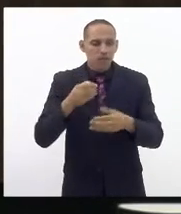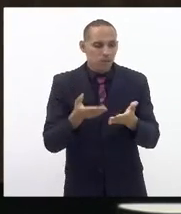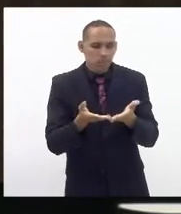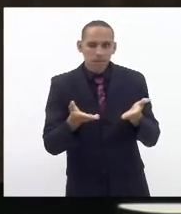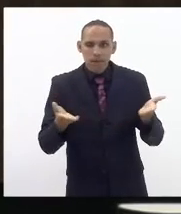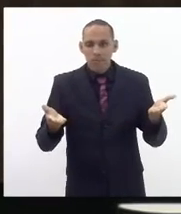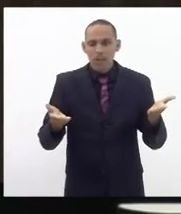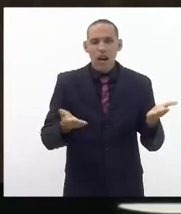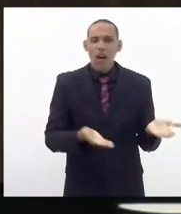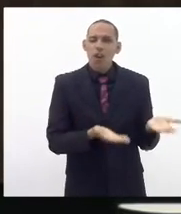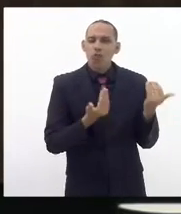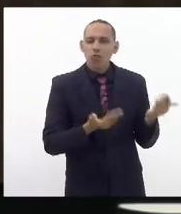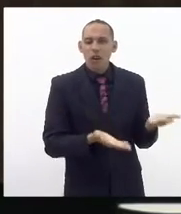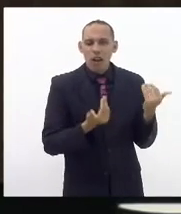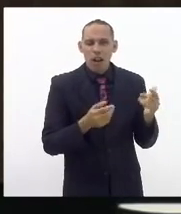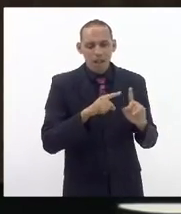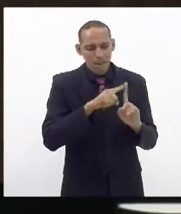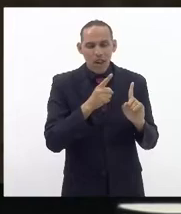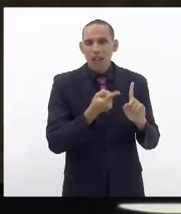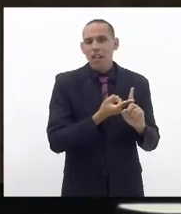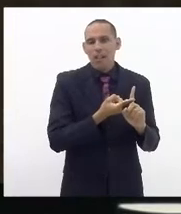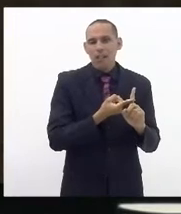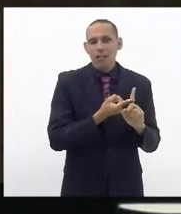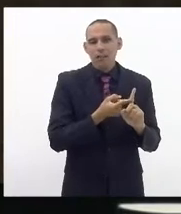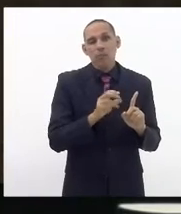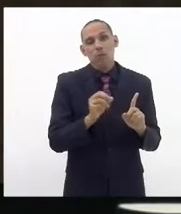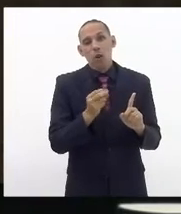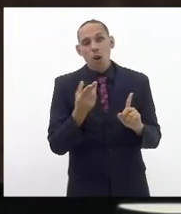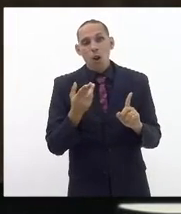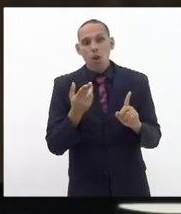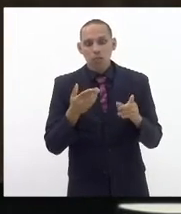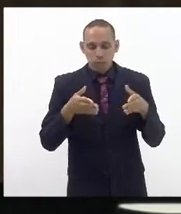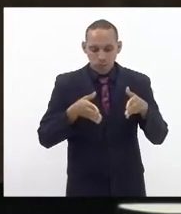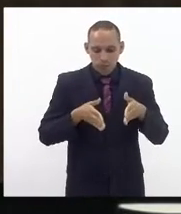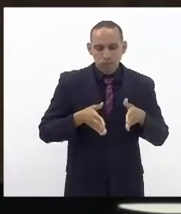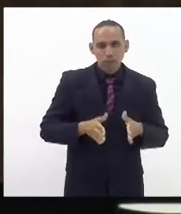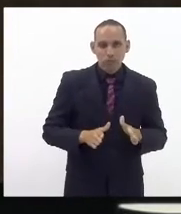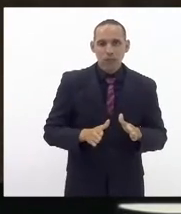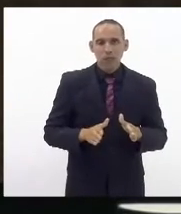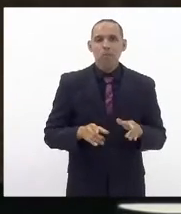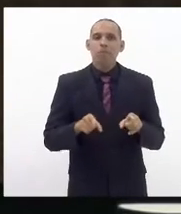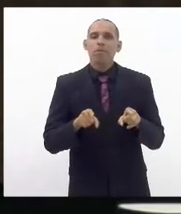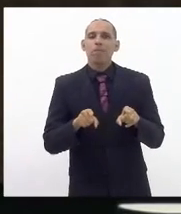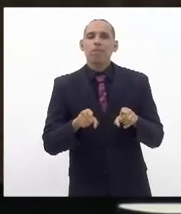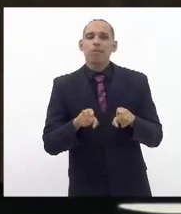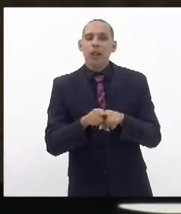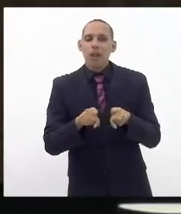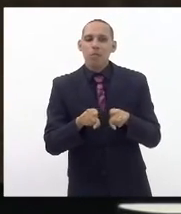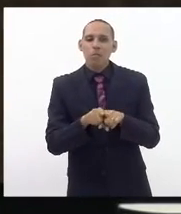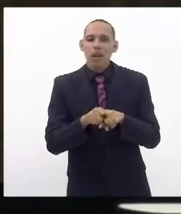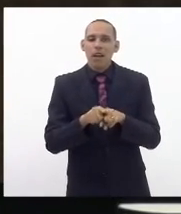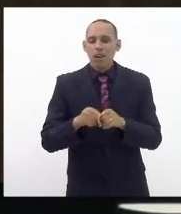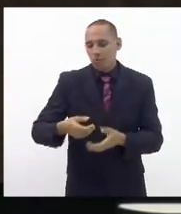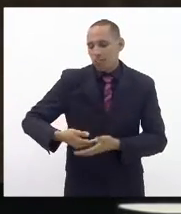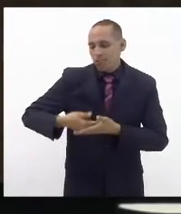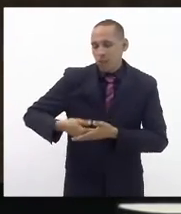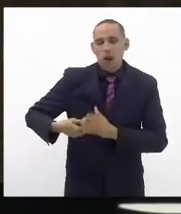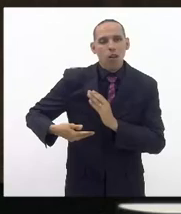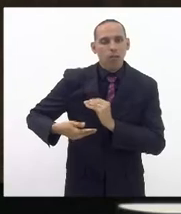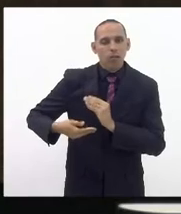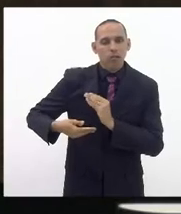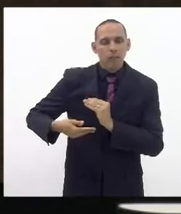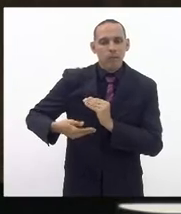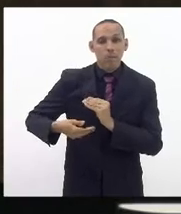imediatamente aquelas adolescentes grávidas em estado de puerpério também e de lactantes